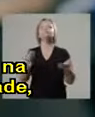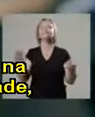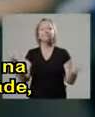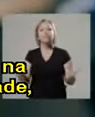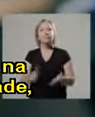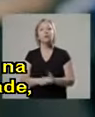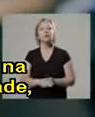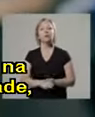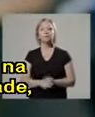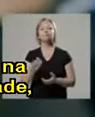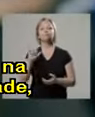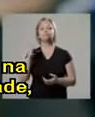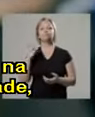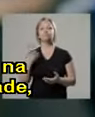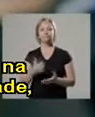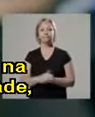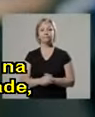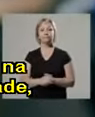Até que um dia